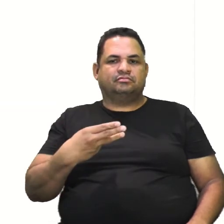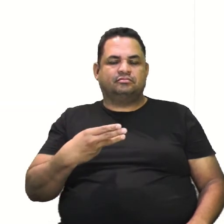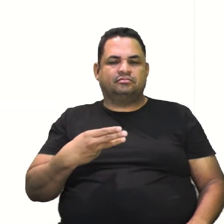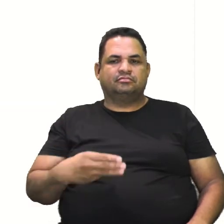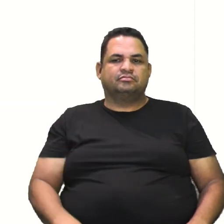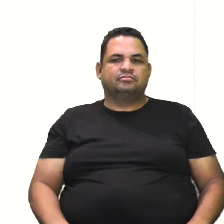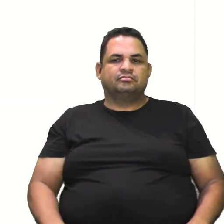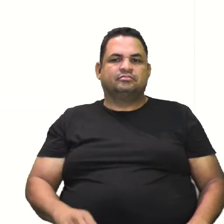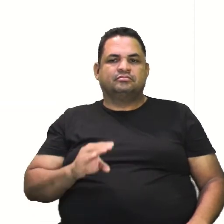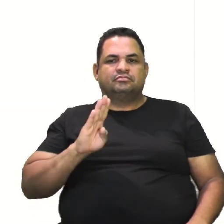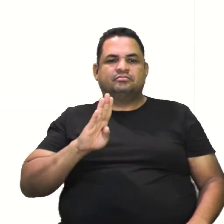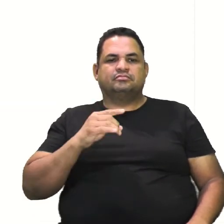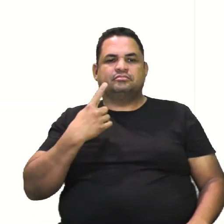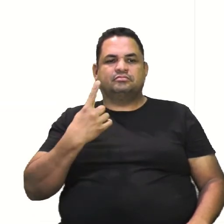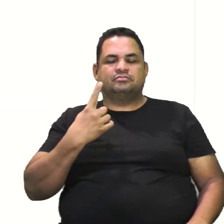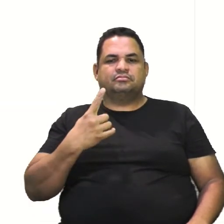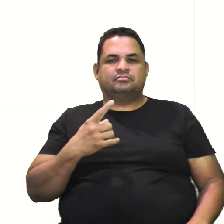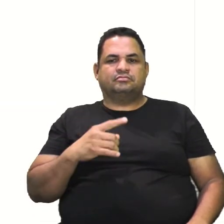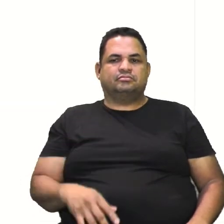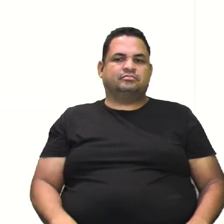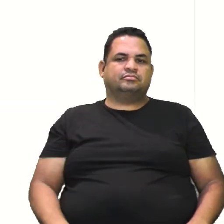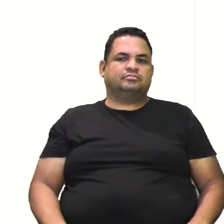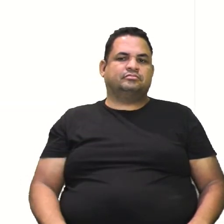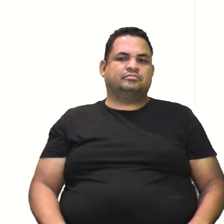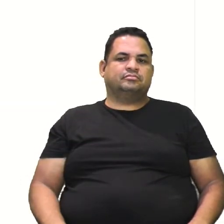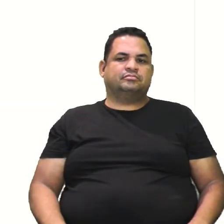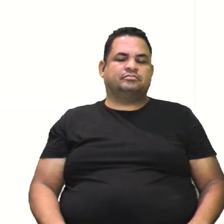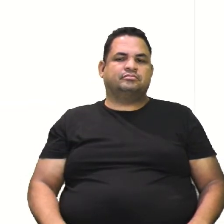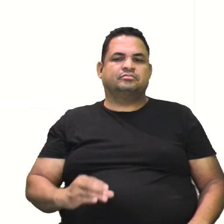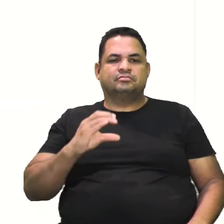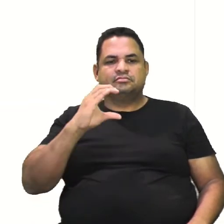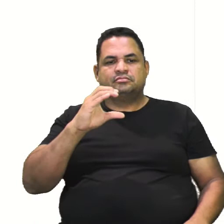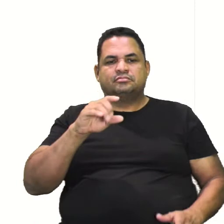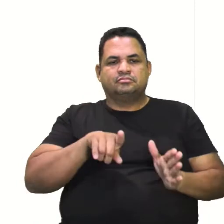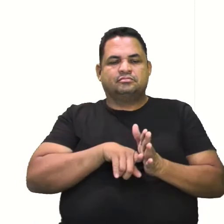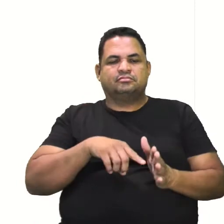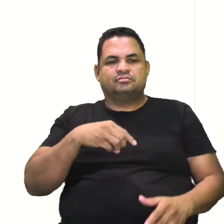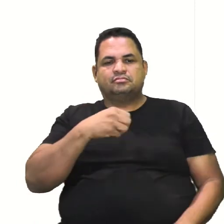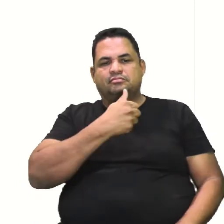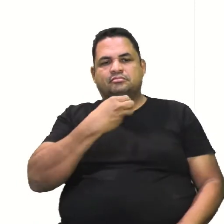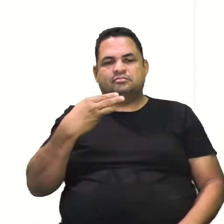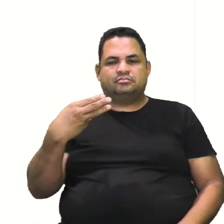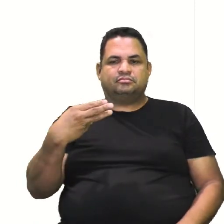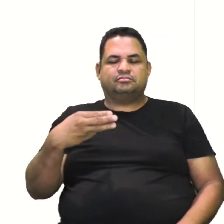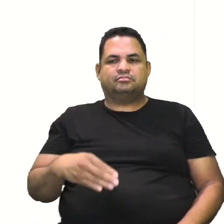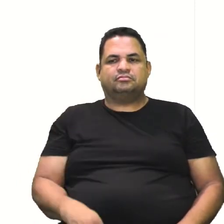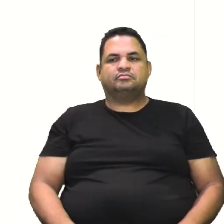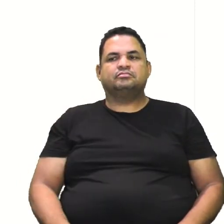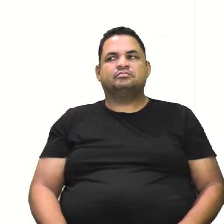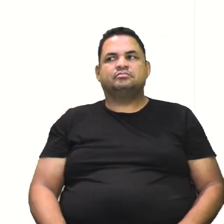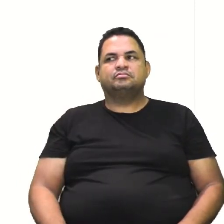3. O B é 1. E o C é menos 13.